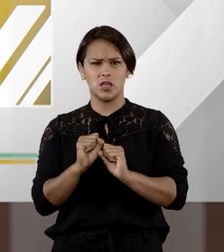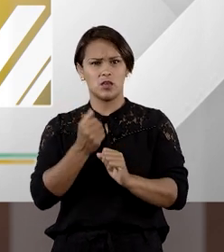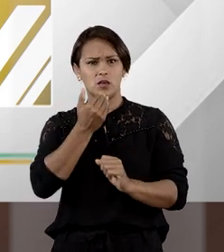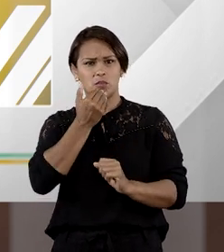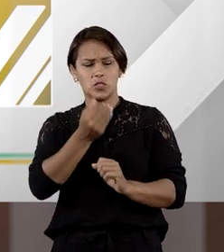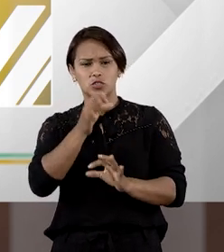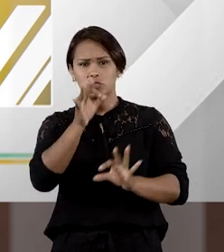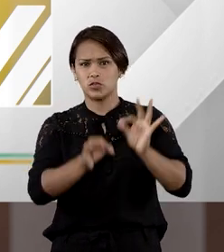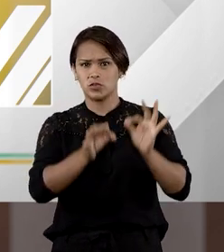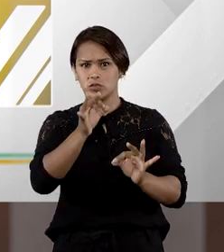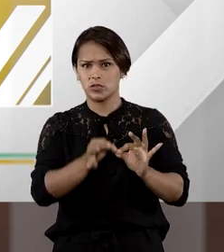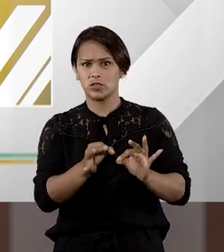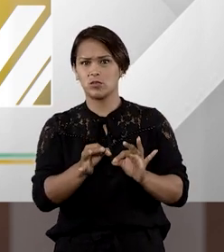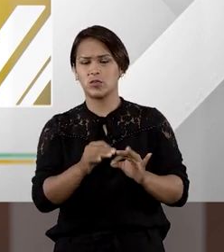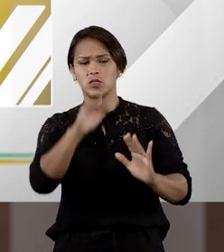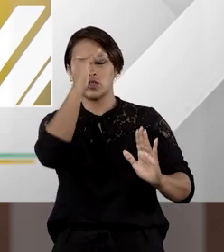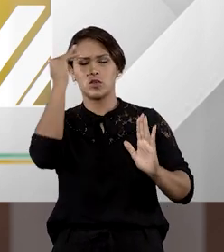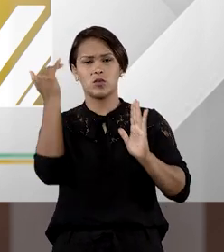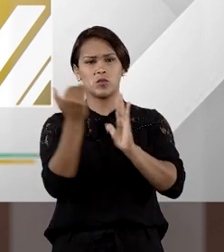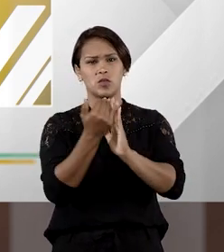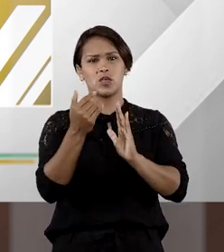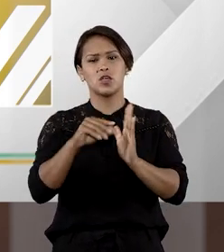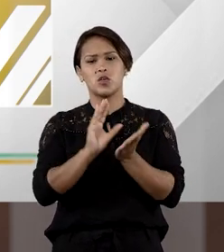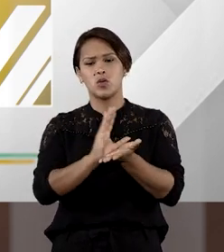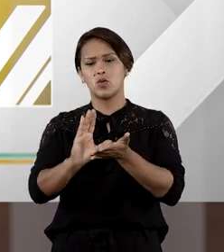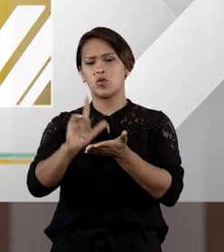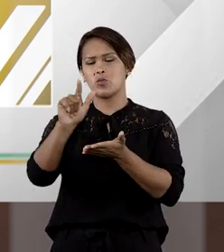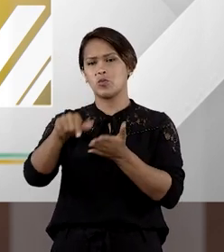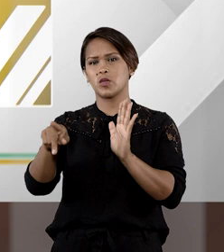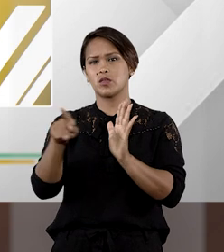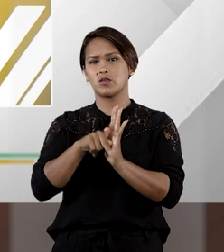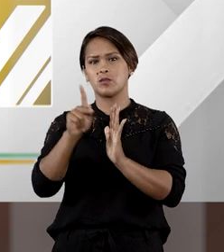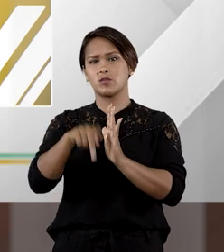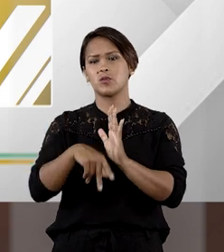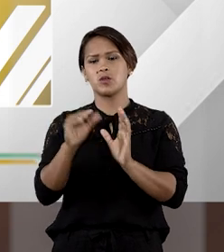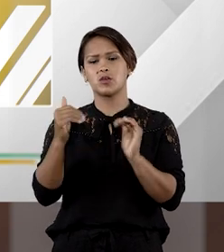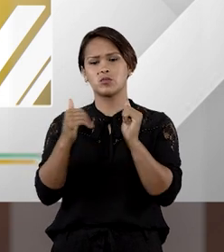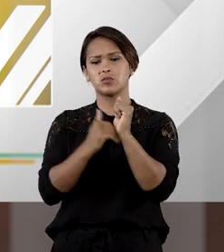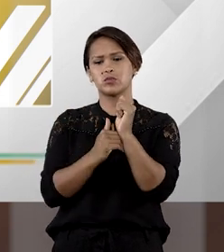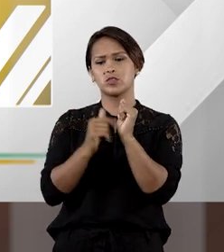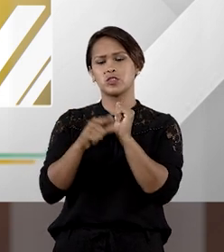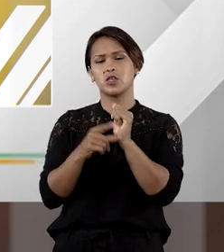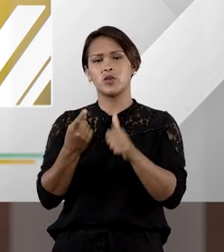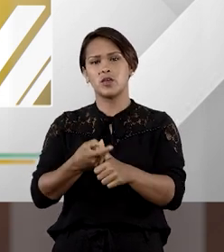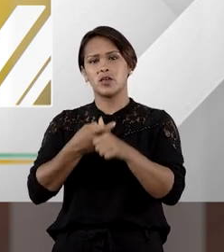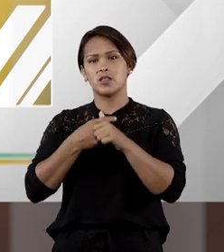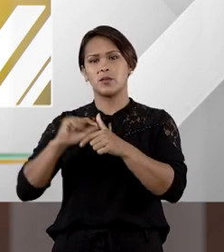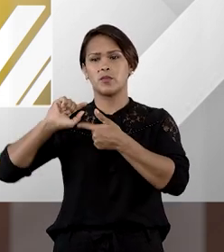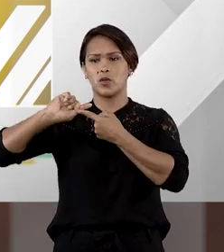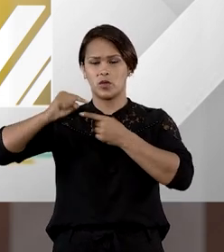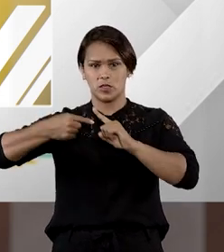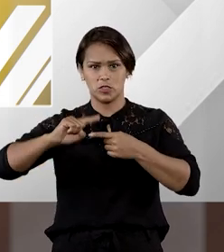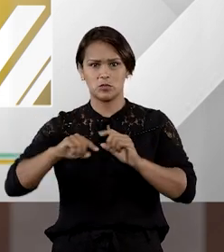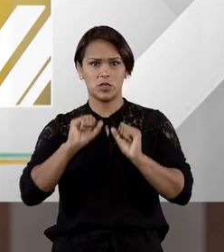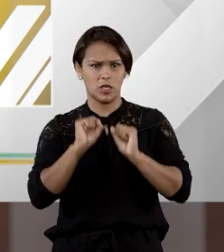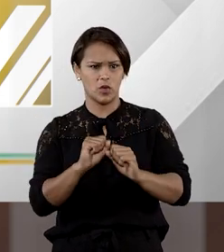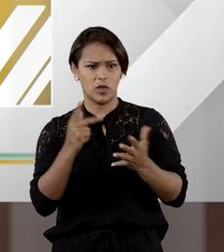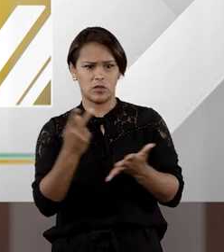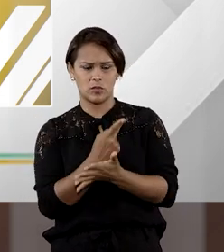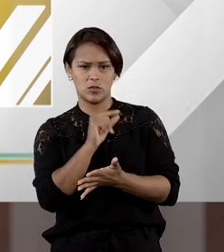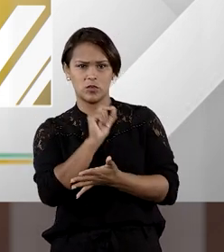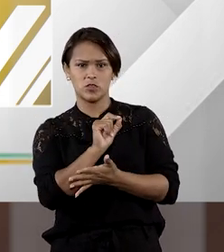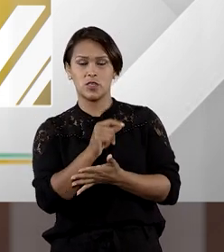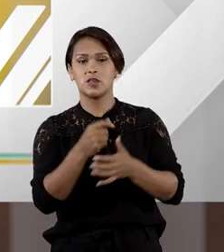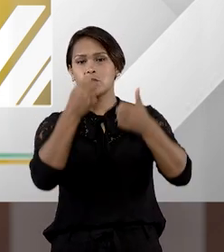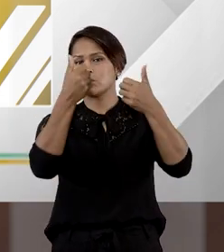requerer judicialmente que a obrigação alimentar seja cumprida por meio da constrição e da penhora de bens, correto, professora Fernanda?